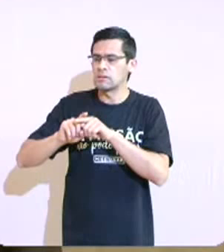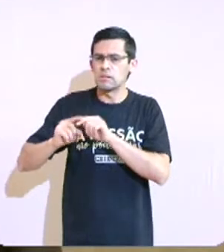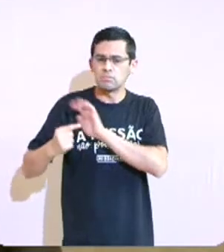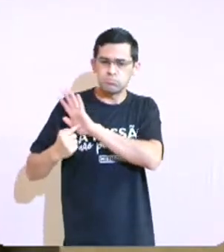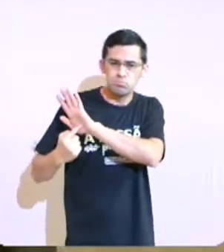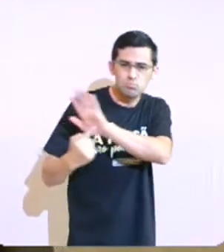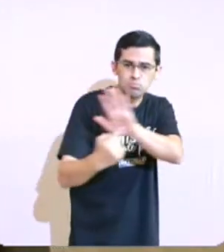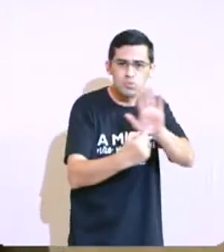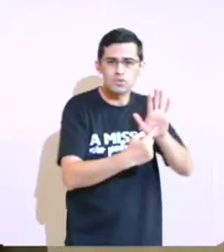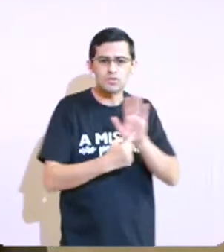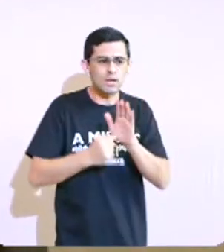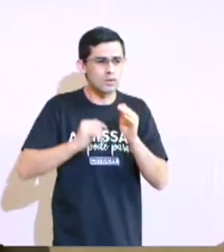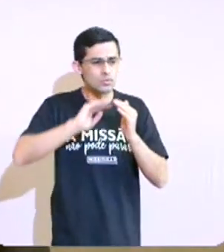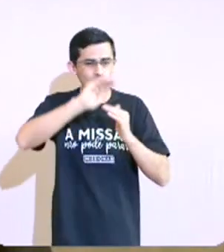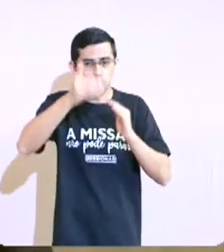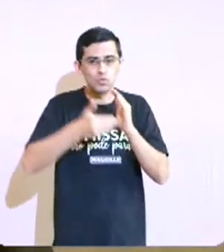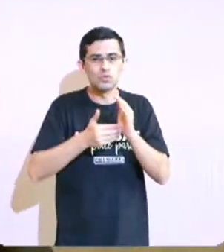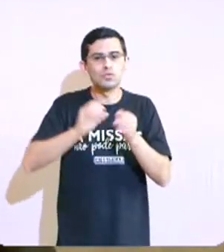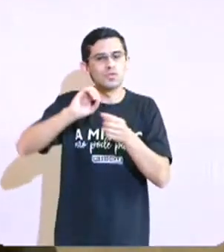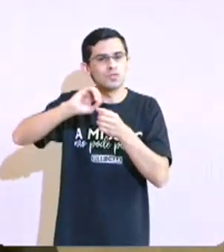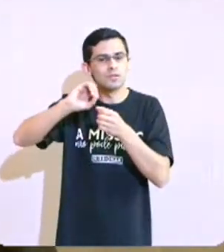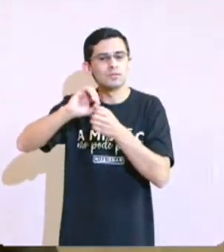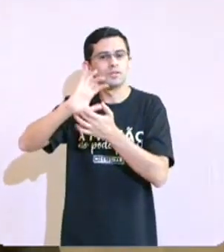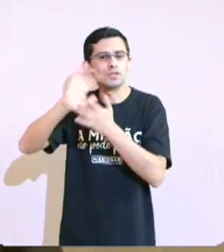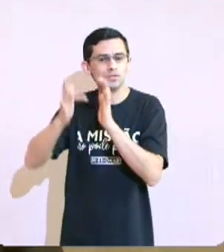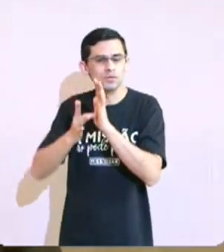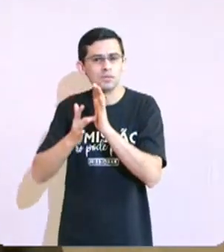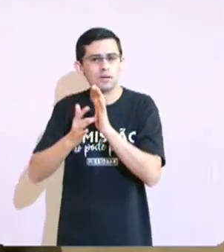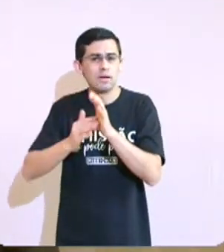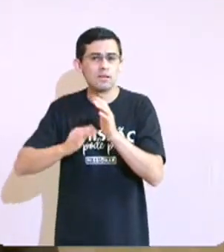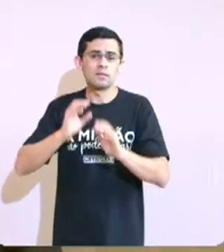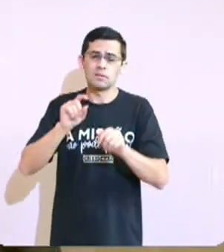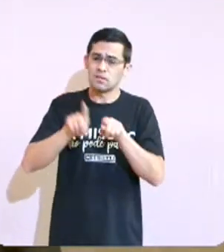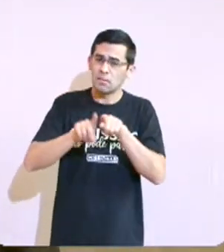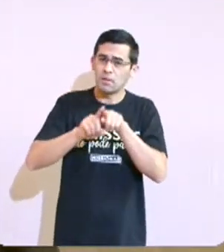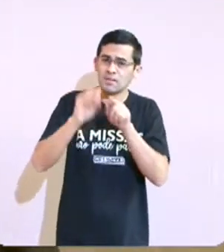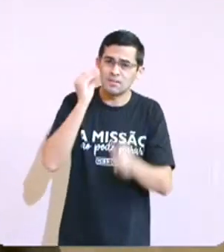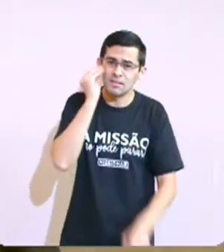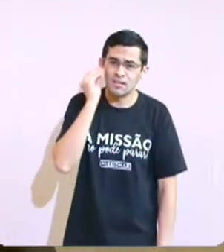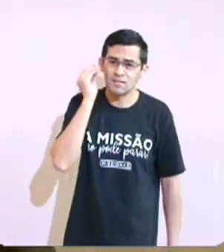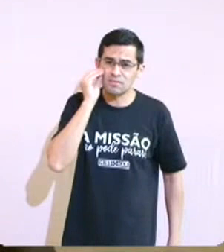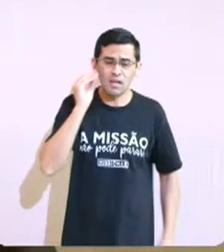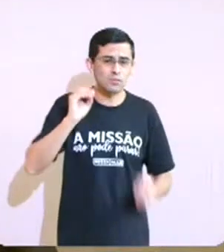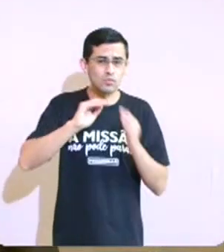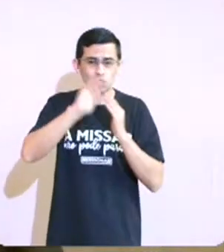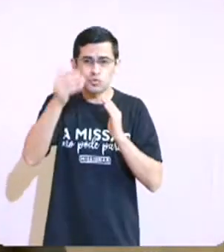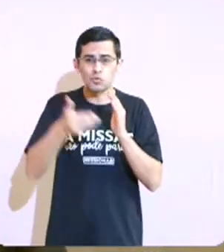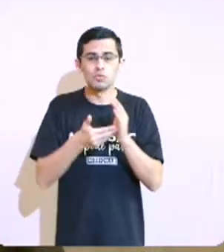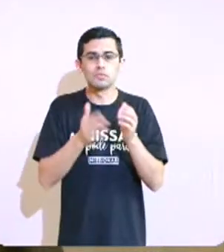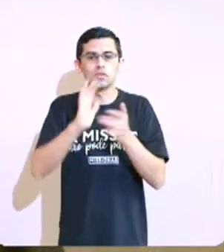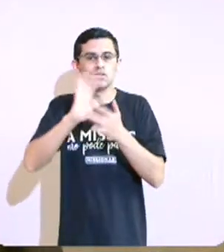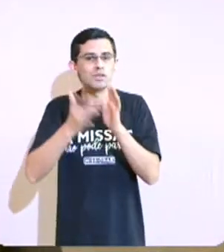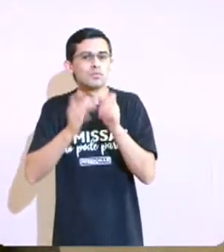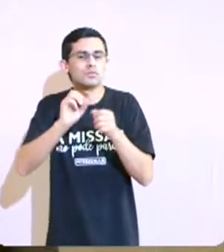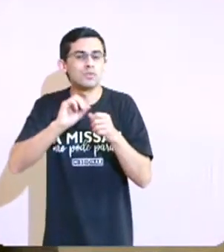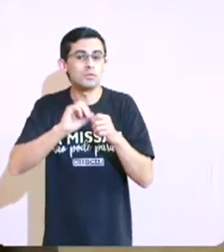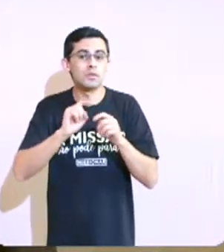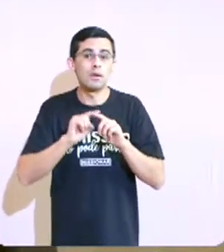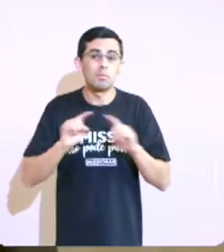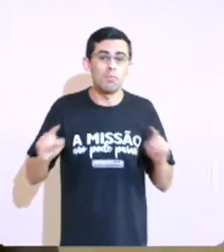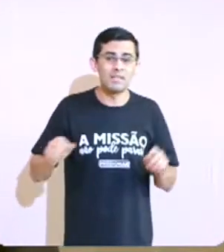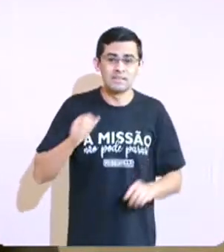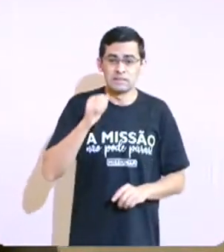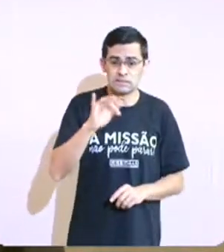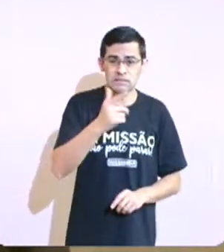disse, fazer tudo que ele tentou, tudo que ele fez, pelo menos tentar fazer tudo que ele fez e realizou. Contudo, se